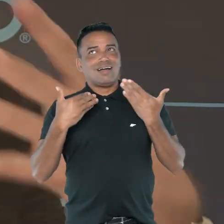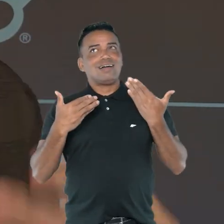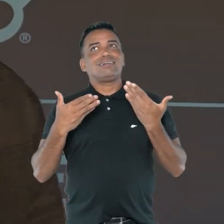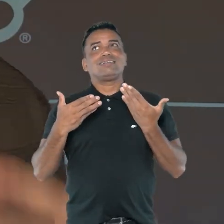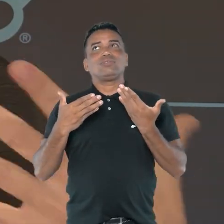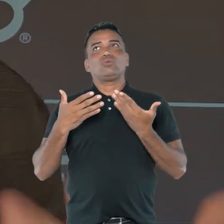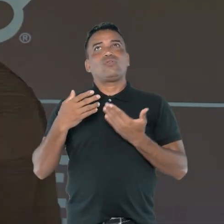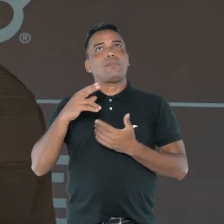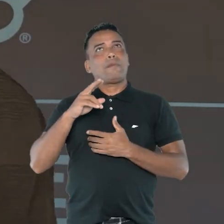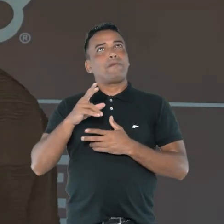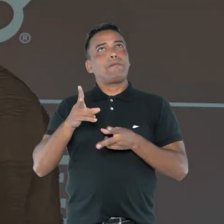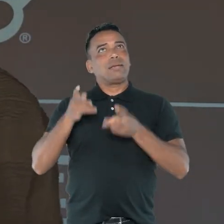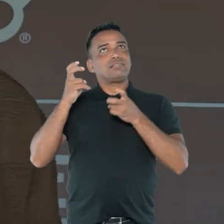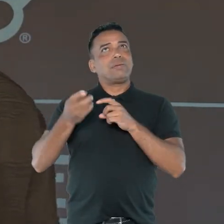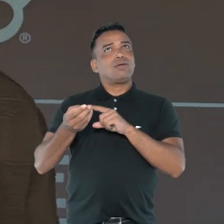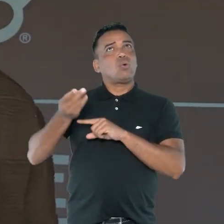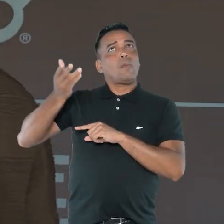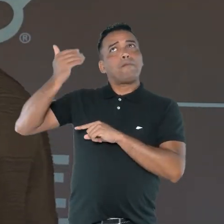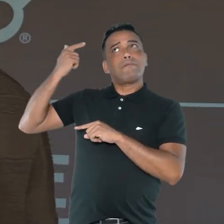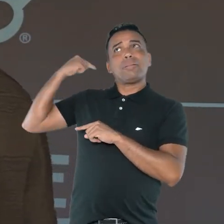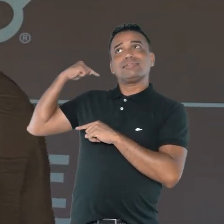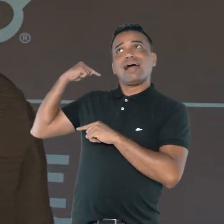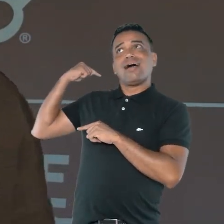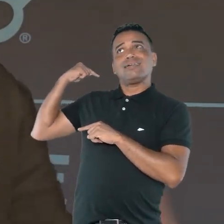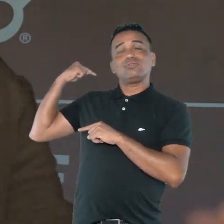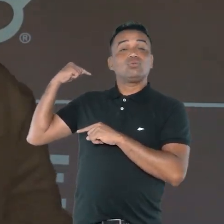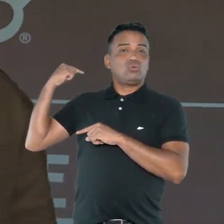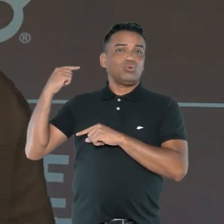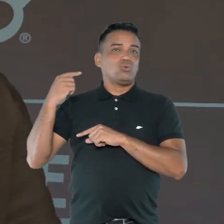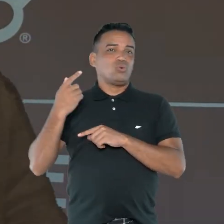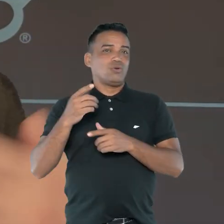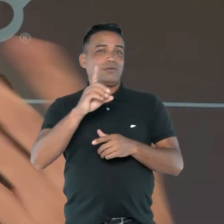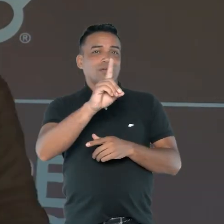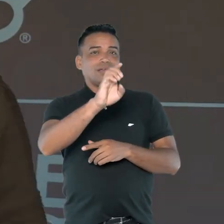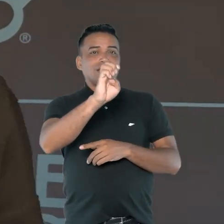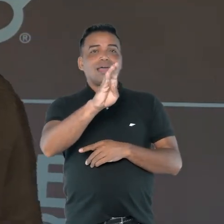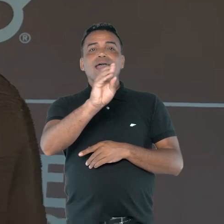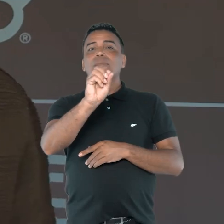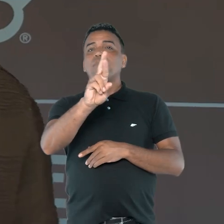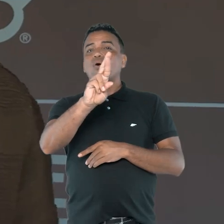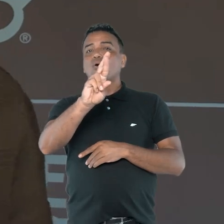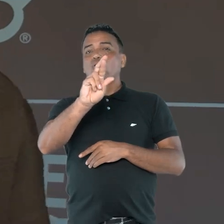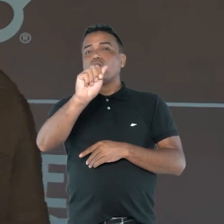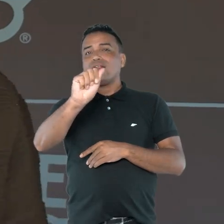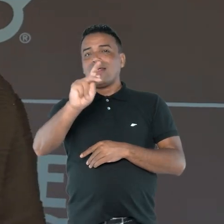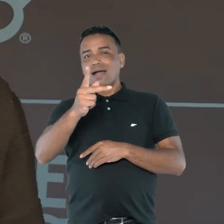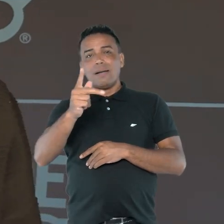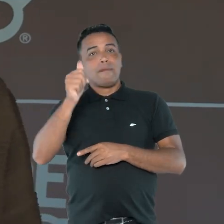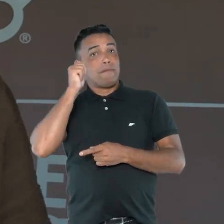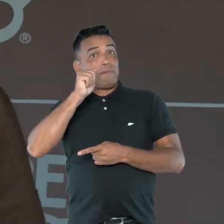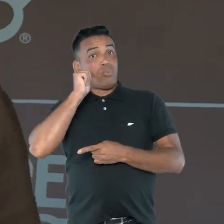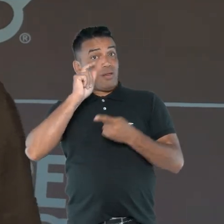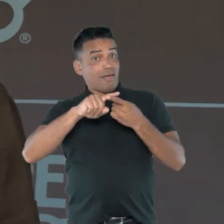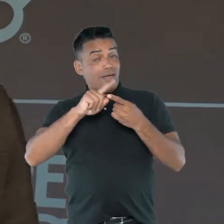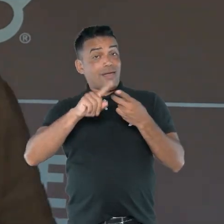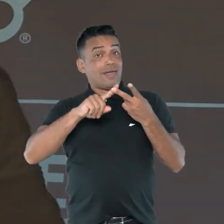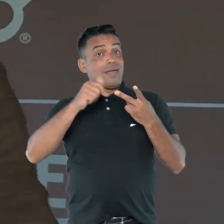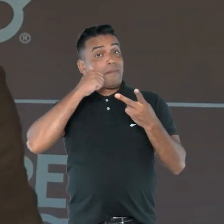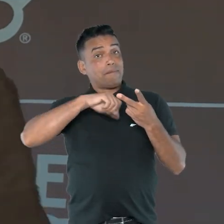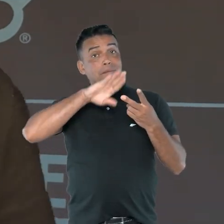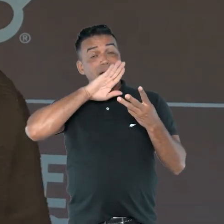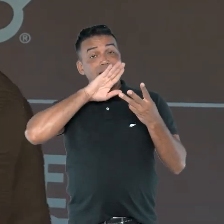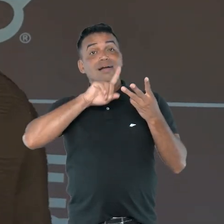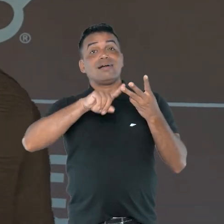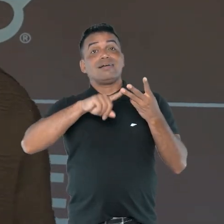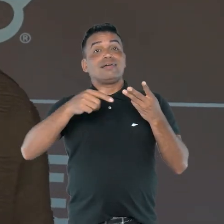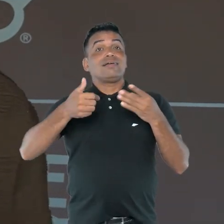de fora já esse tempo passado nessa escrita? A Débora mulher, a Débora mãe, autora, naturalmente com